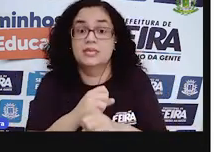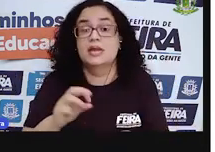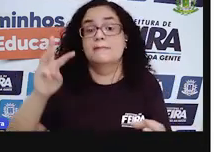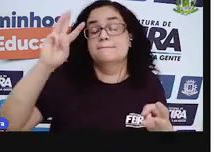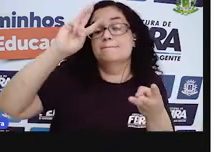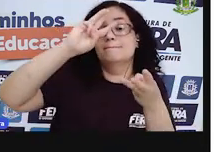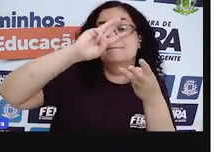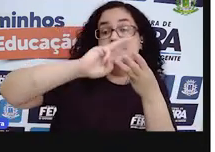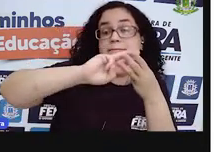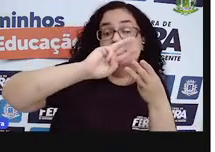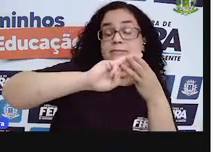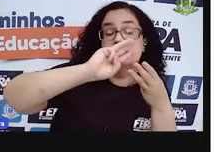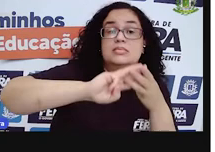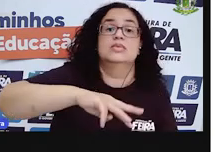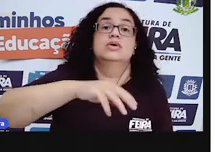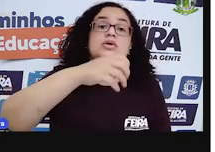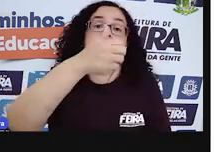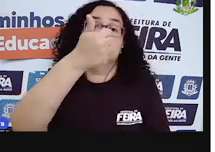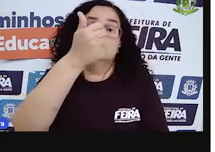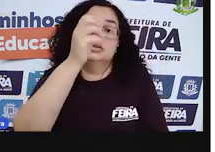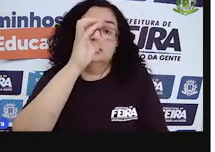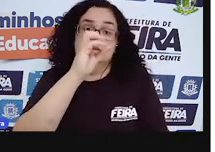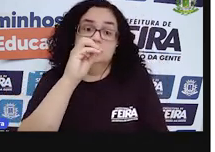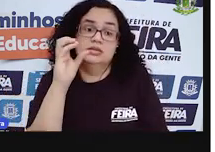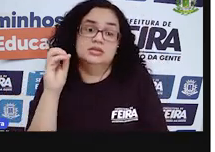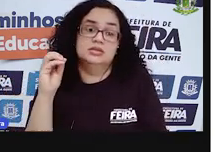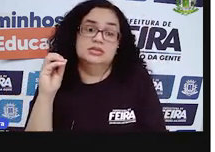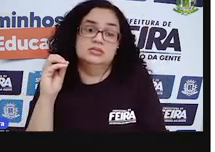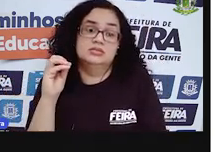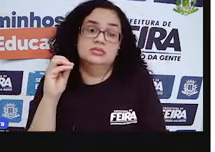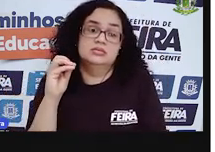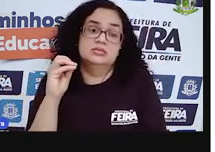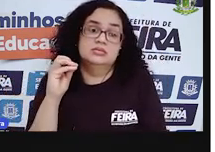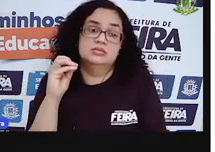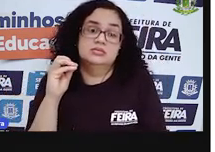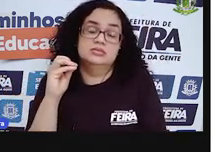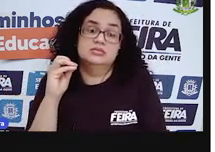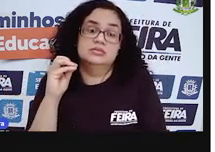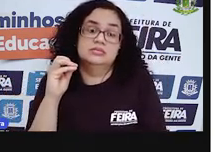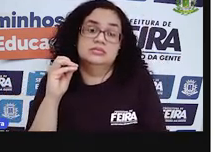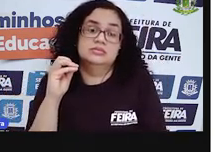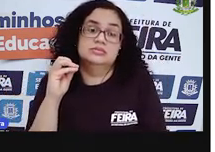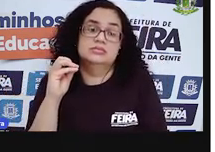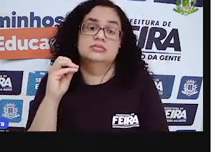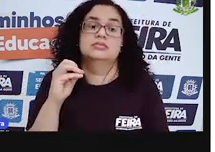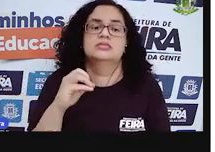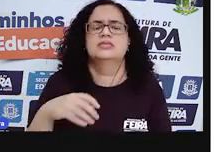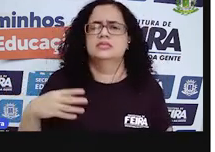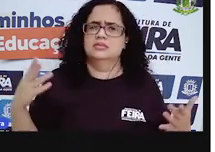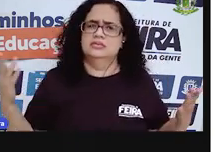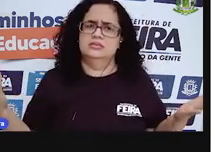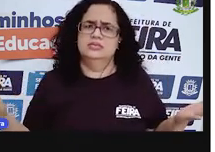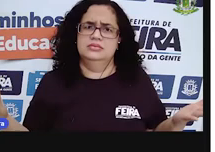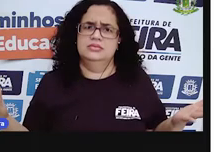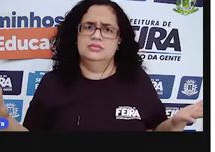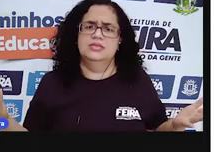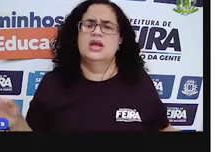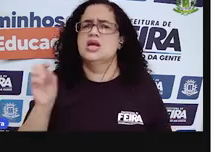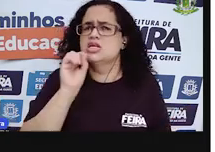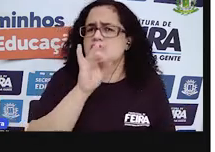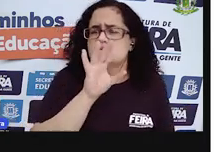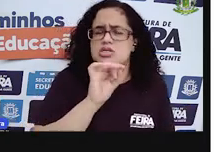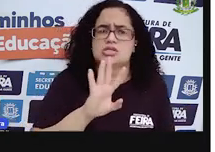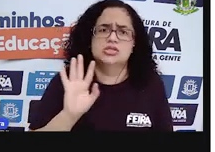matemática feita por sem isso é porcentagem Oi Espera aí professor